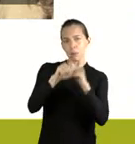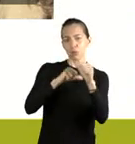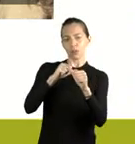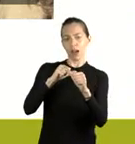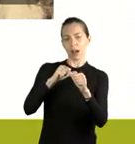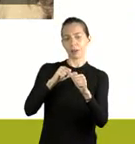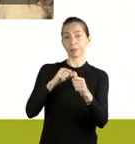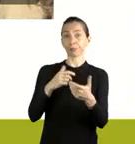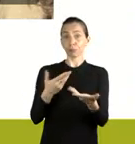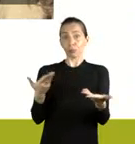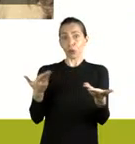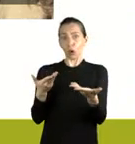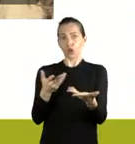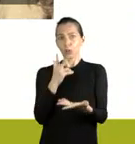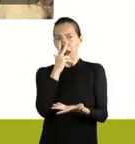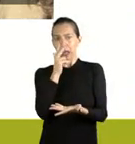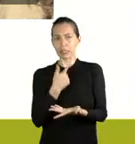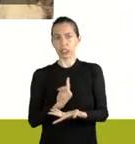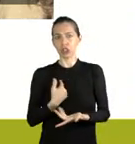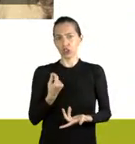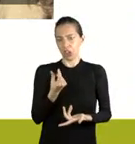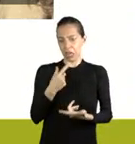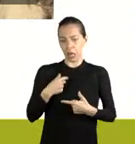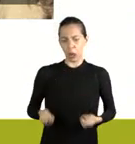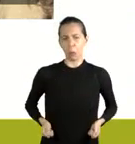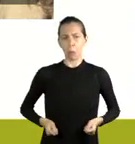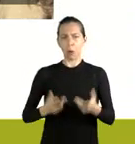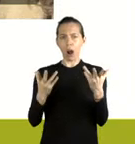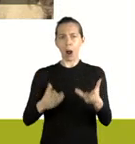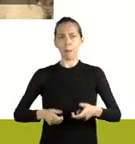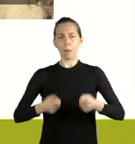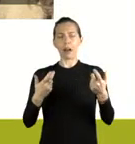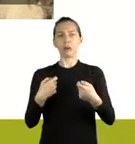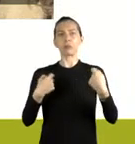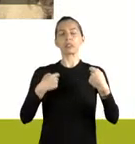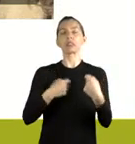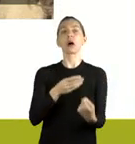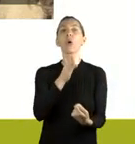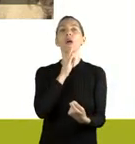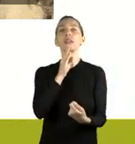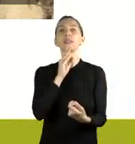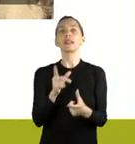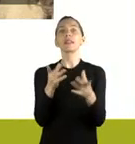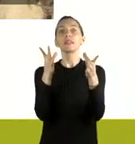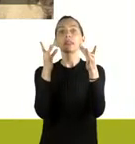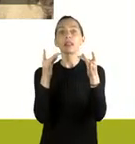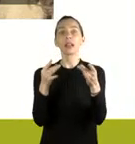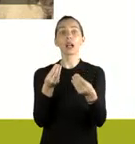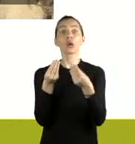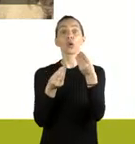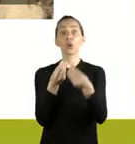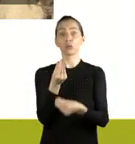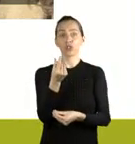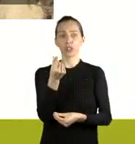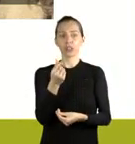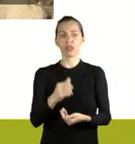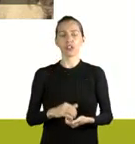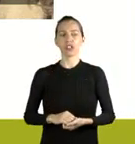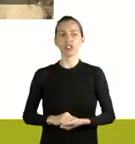pode ser um vilão gastando, a gente tem que saber o que é o dinheiro. Então, primeiro,